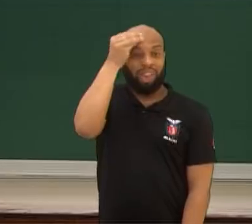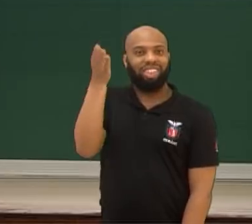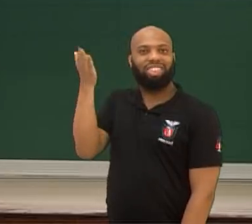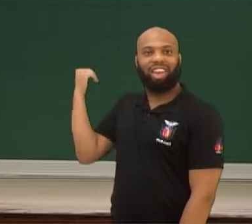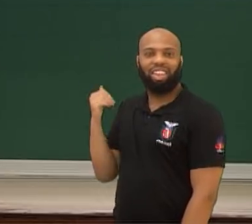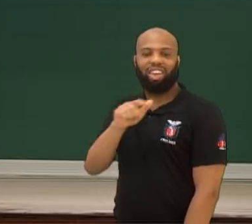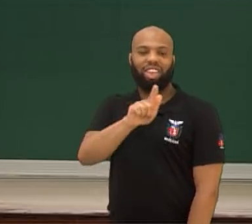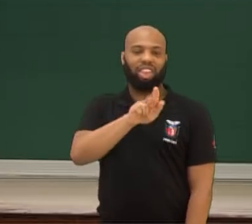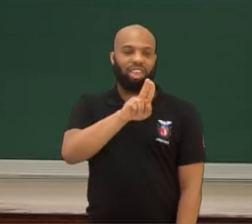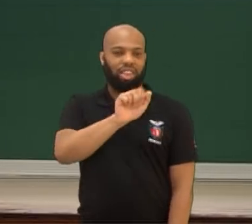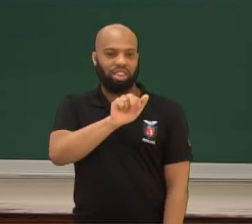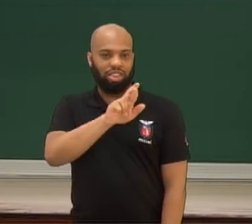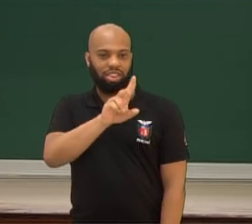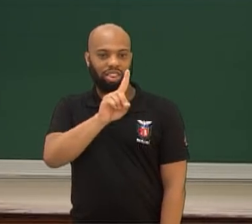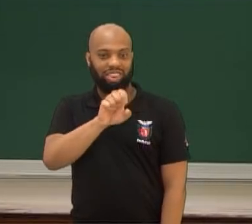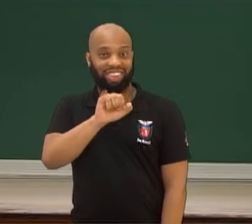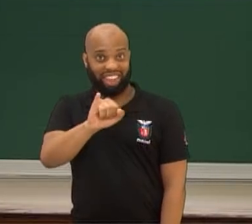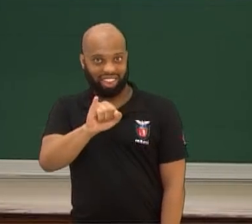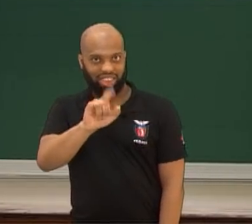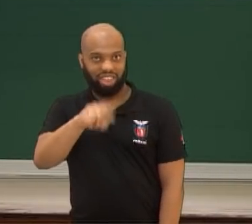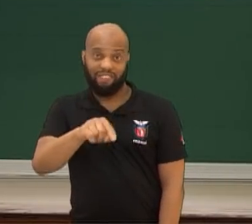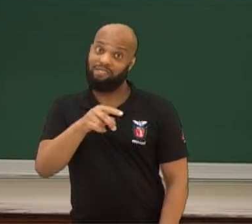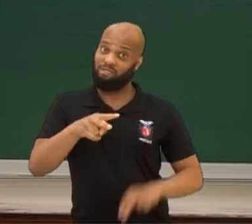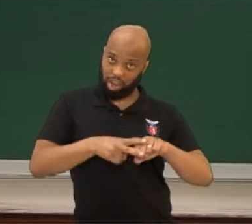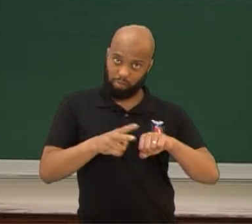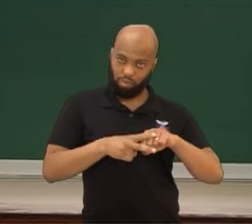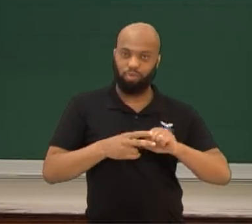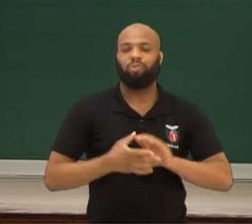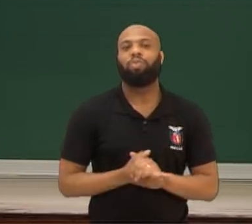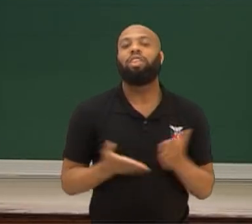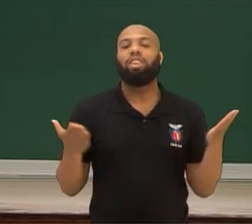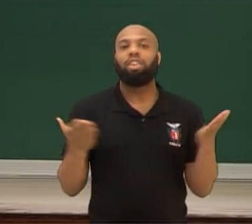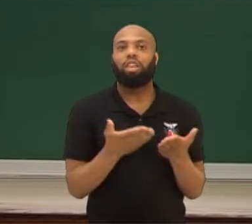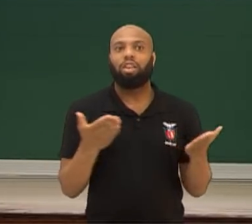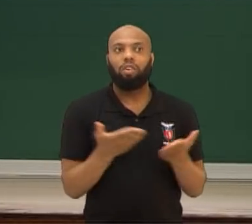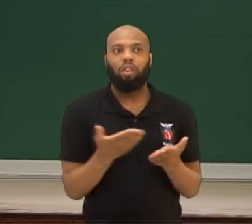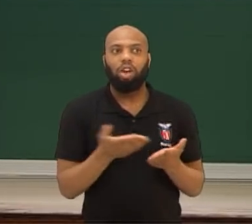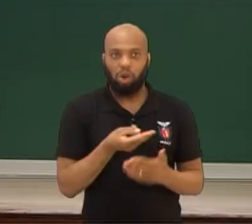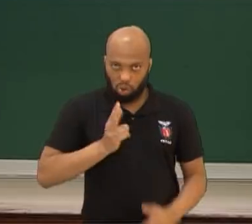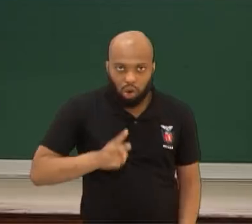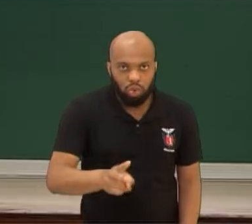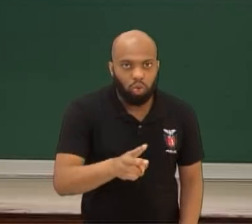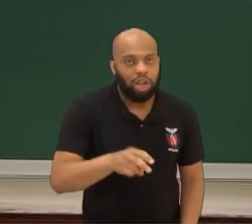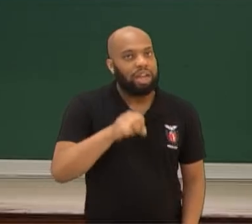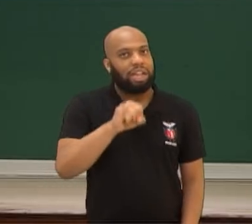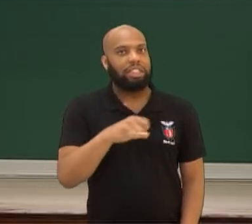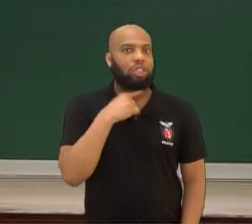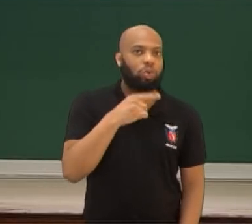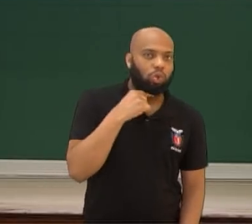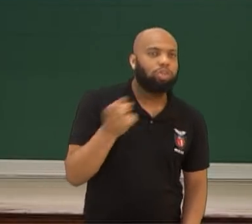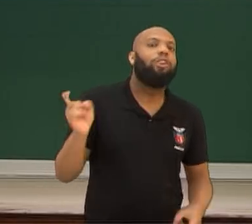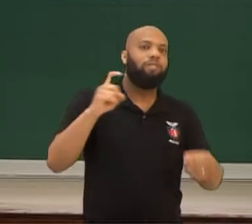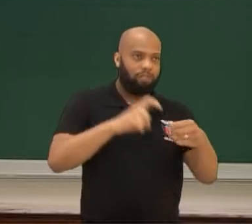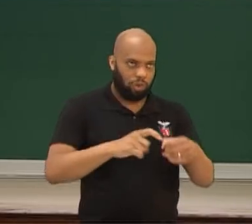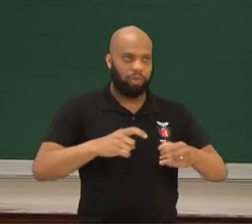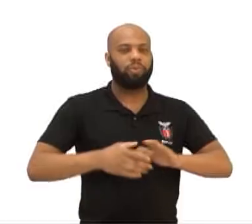identificar, gente? Vocês estão se lembrando aí o que é verbo? Vamos continuar aqui nos exercícios, senão a gente retoma isso mais daqui para frente,